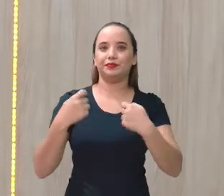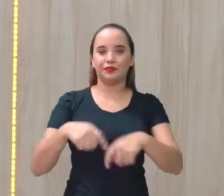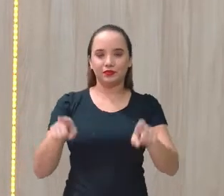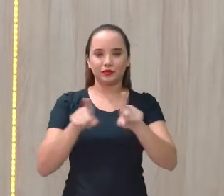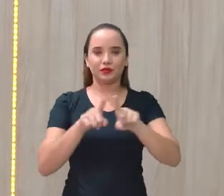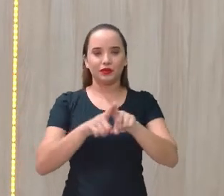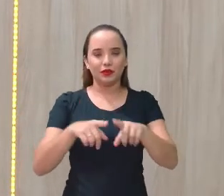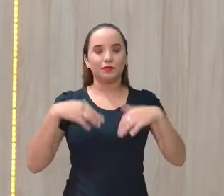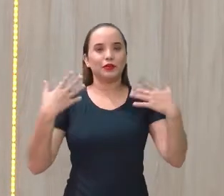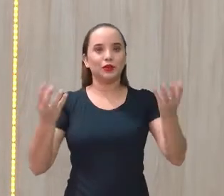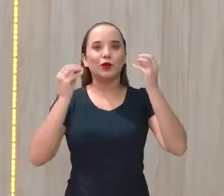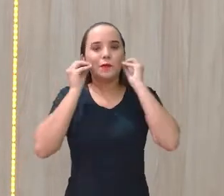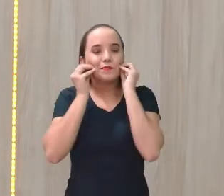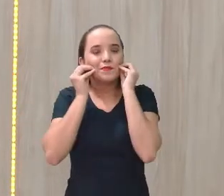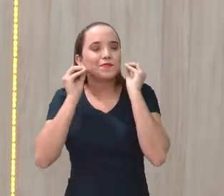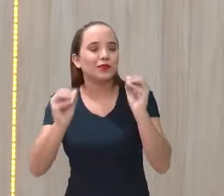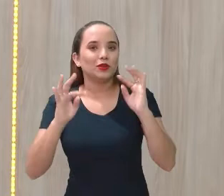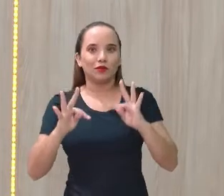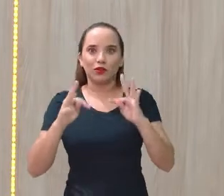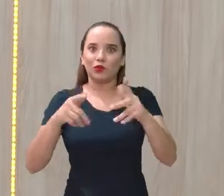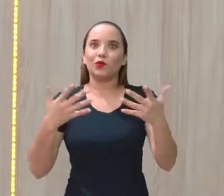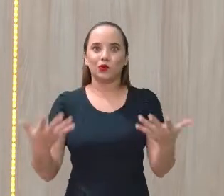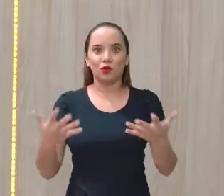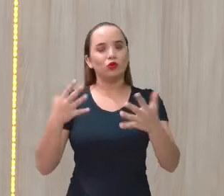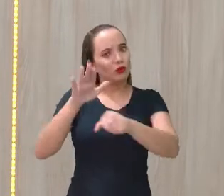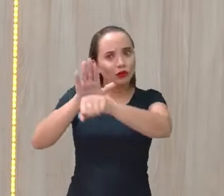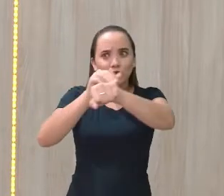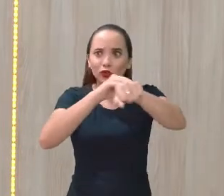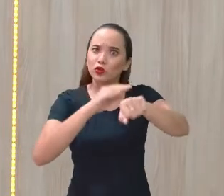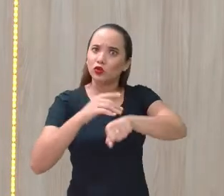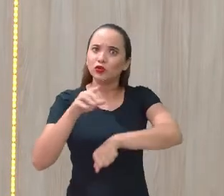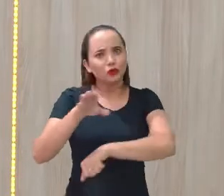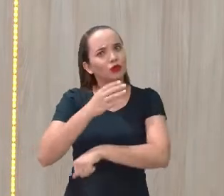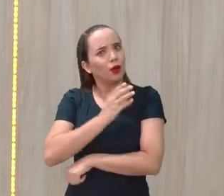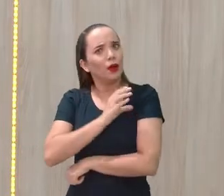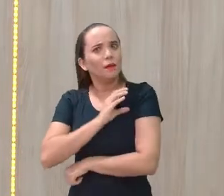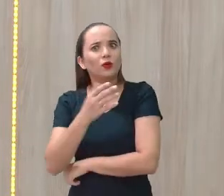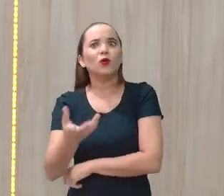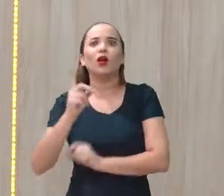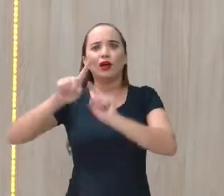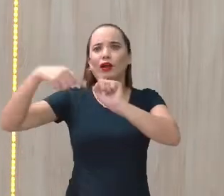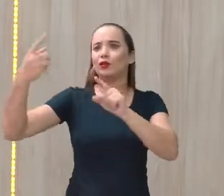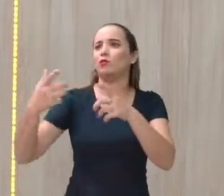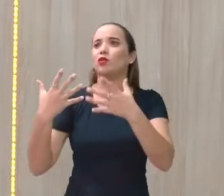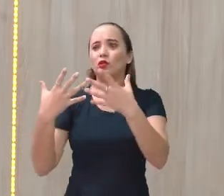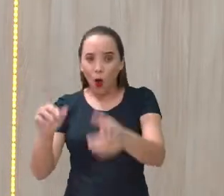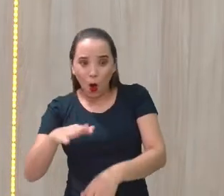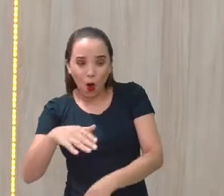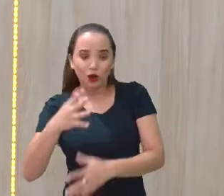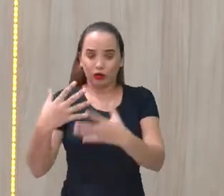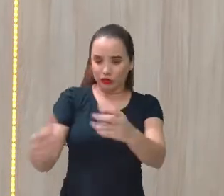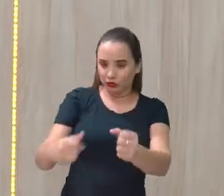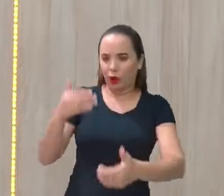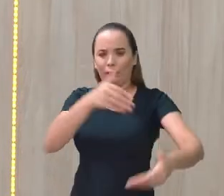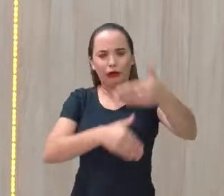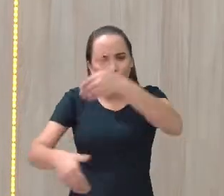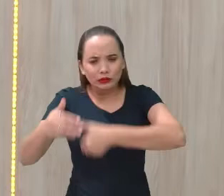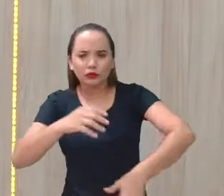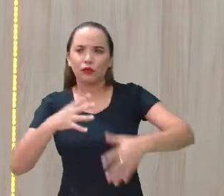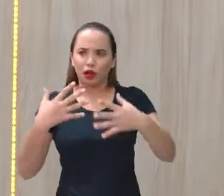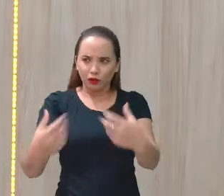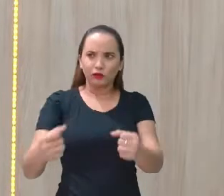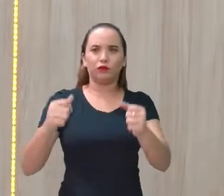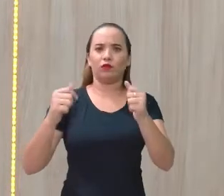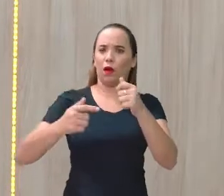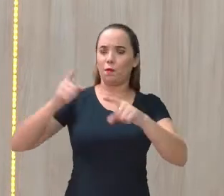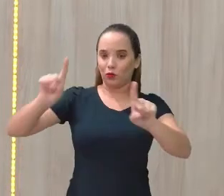para todo mundo aí. E chama mais alguém, tá, Tarcísio? Na próxima, aí você, olha, vamos participar? Vamos fazer um desafio?